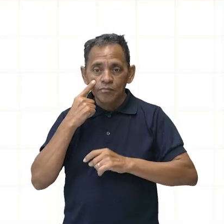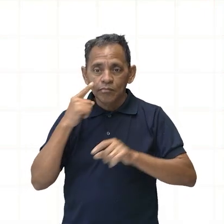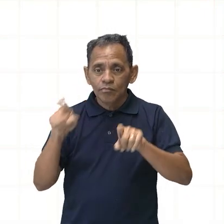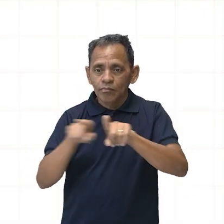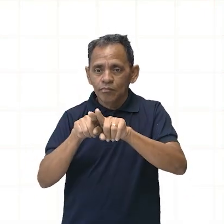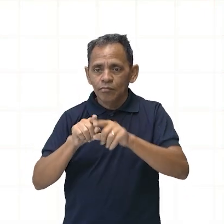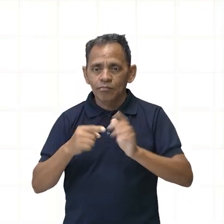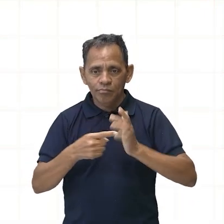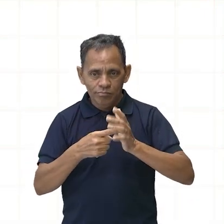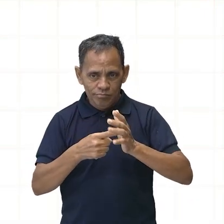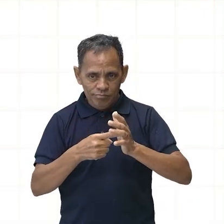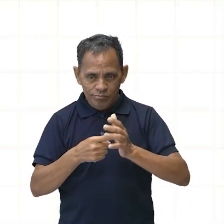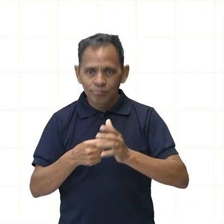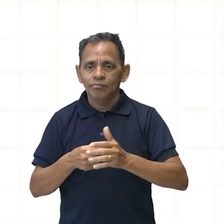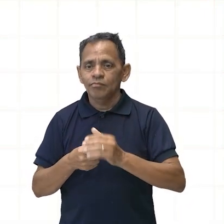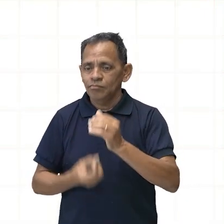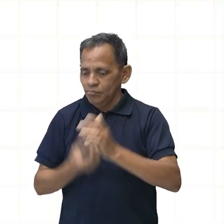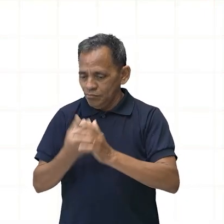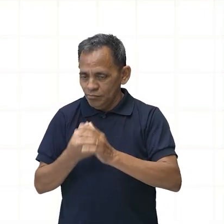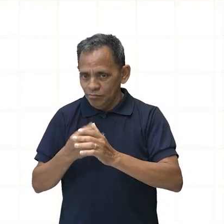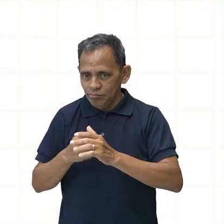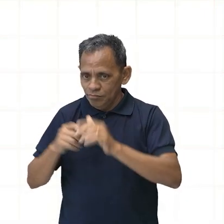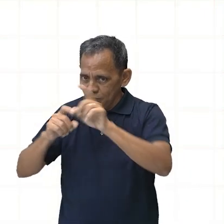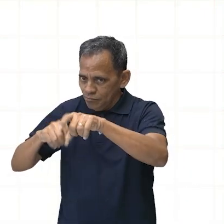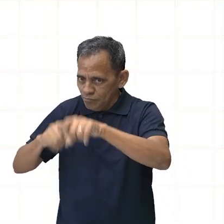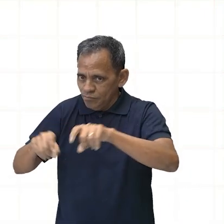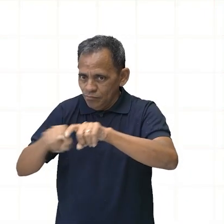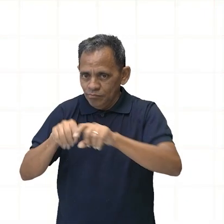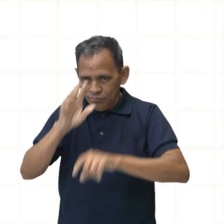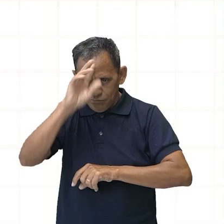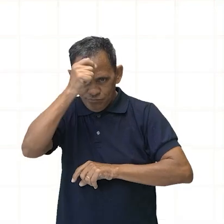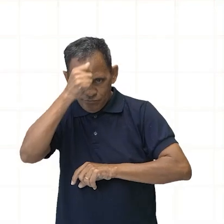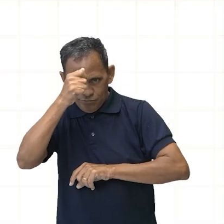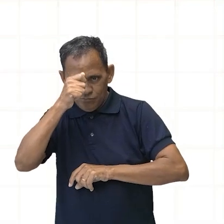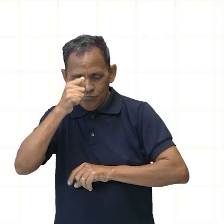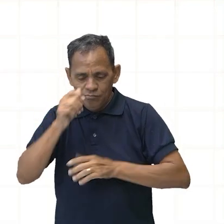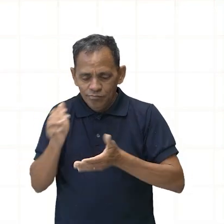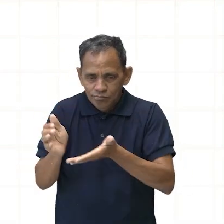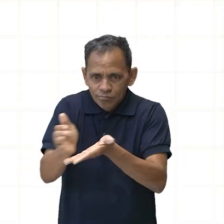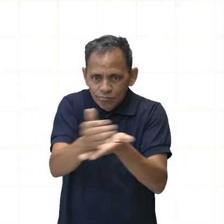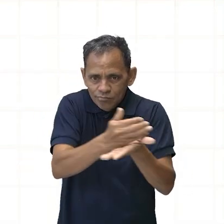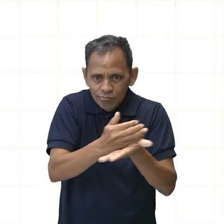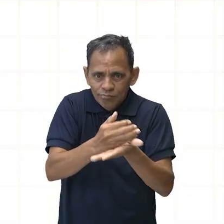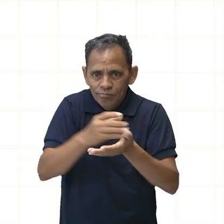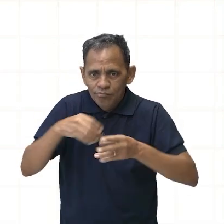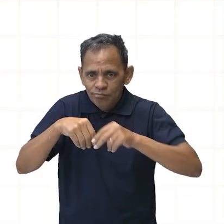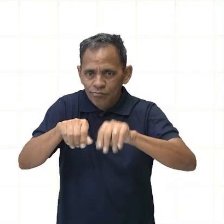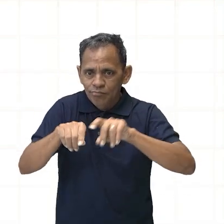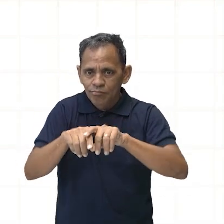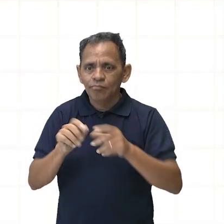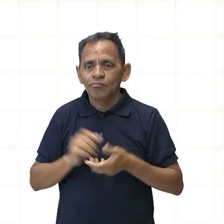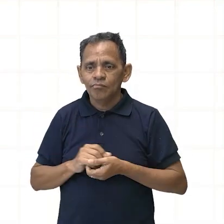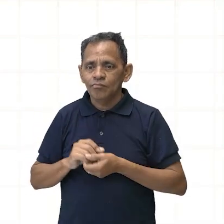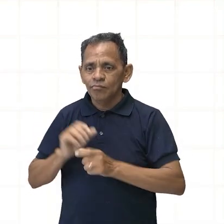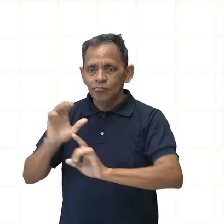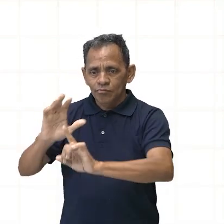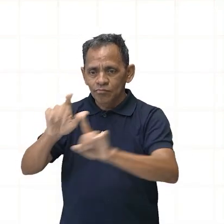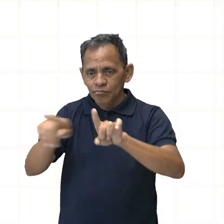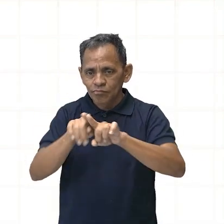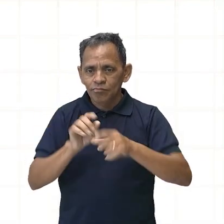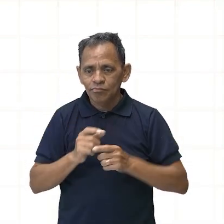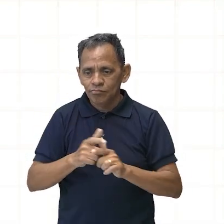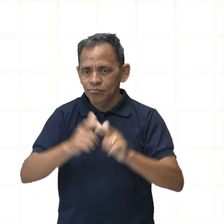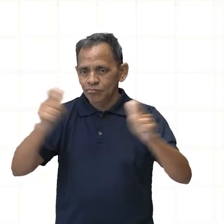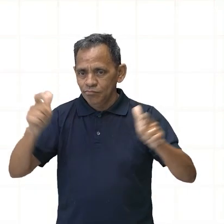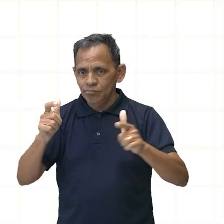essa mecanização da produção agrícola e forte concentração de terras contribuiu para o aumento do desemprego estrutural no campo